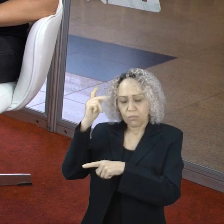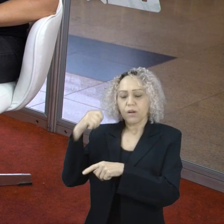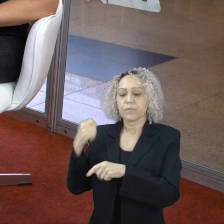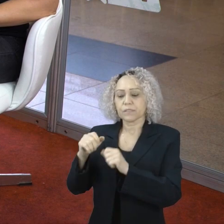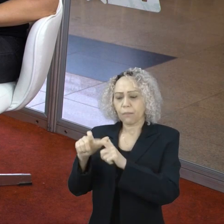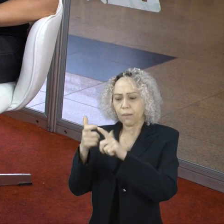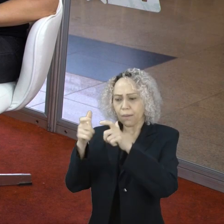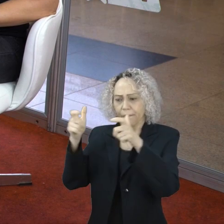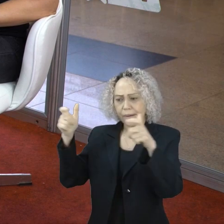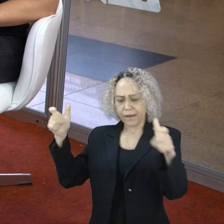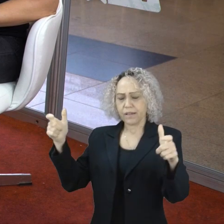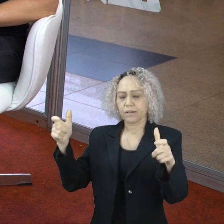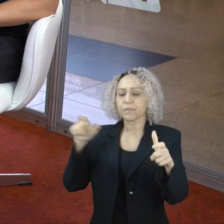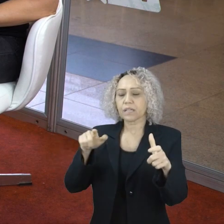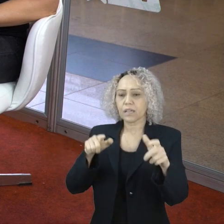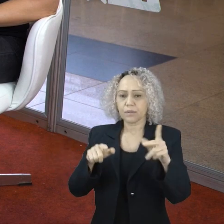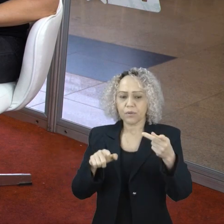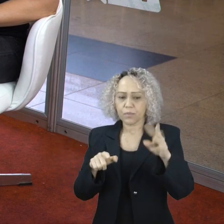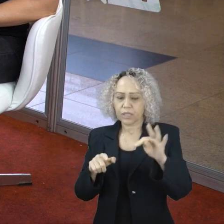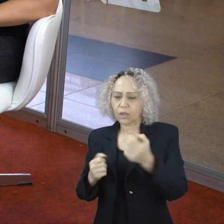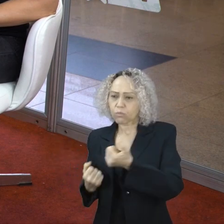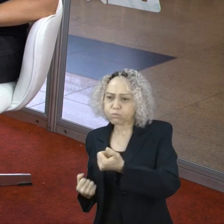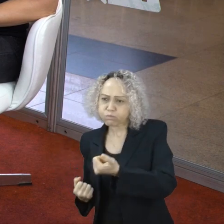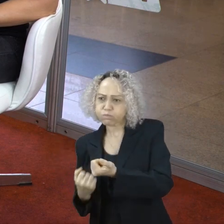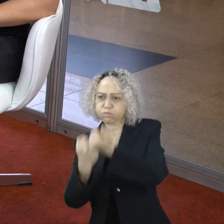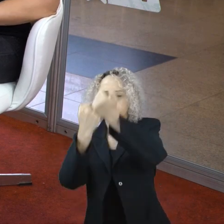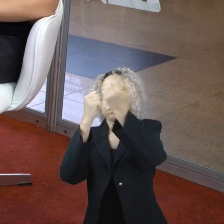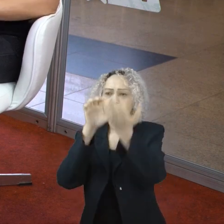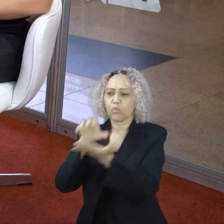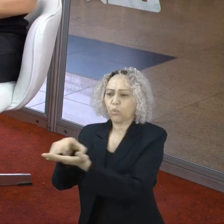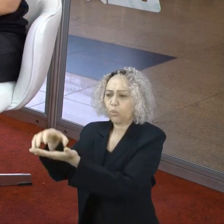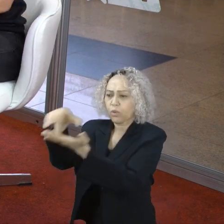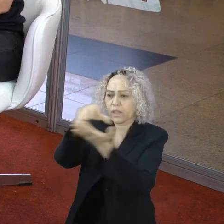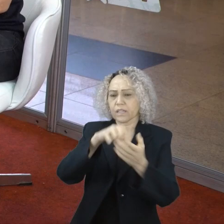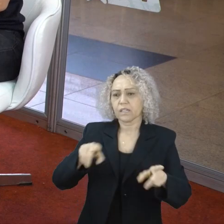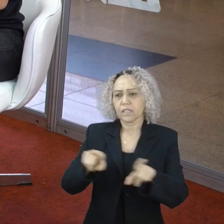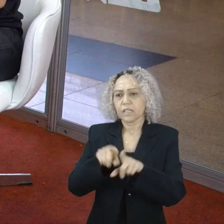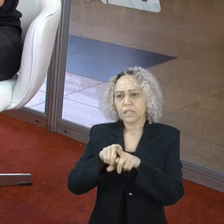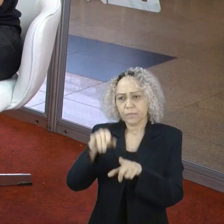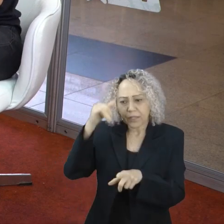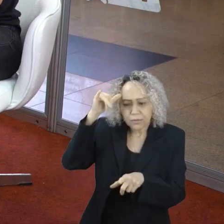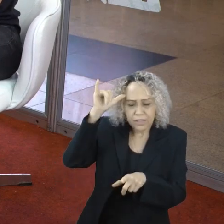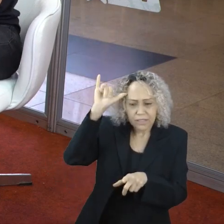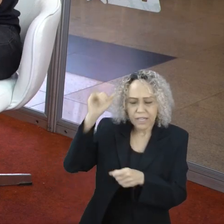também, não só nos grandes centros, mas também no interior. Tá bom? Forte